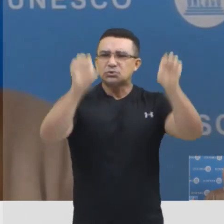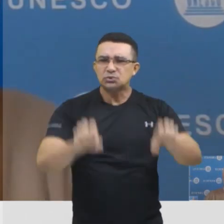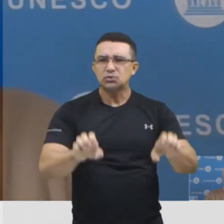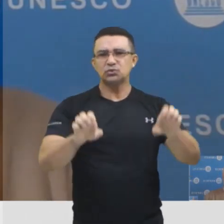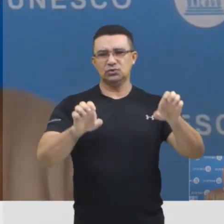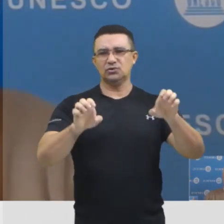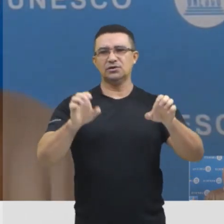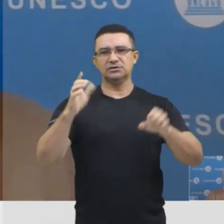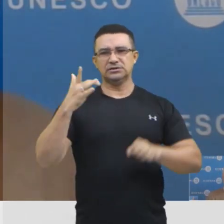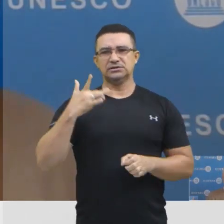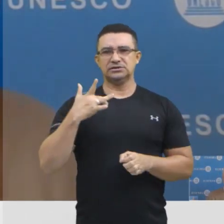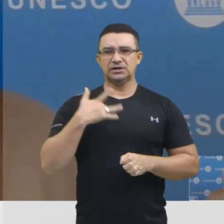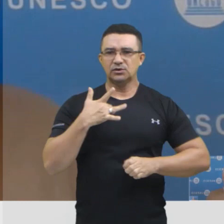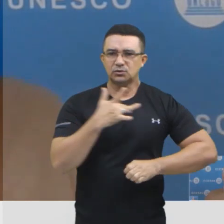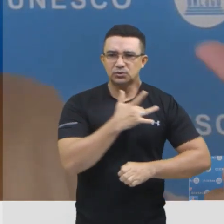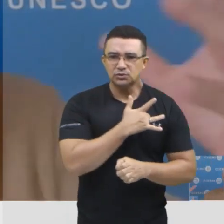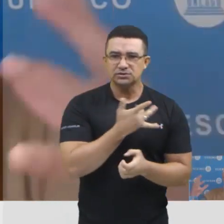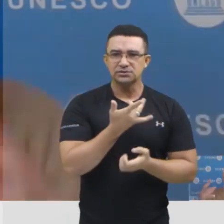não sejam